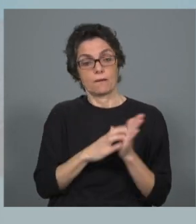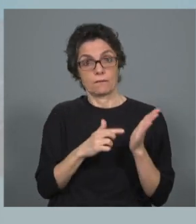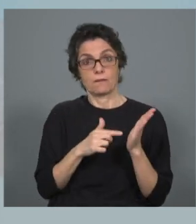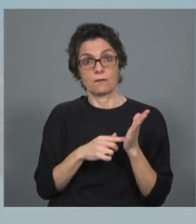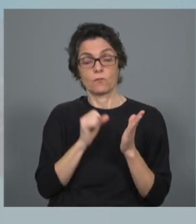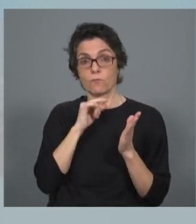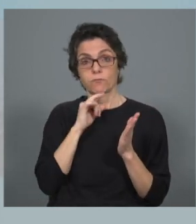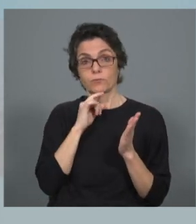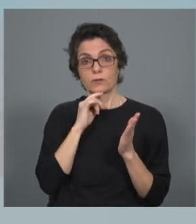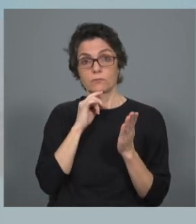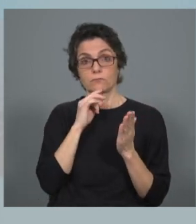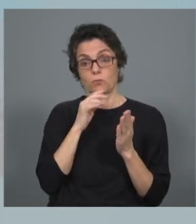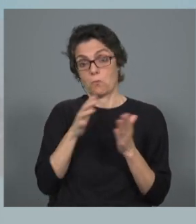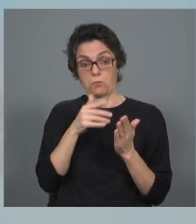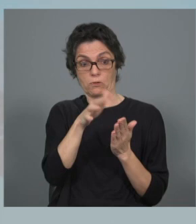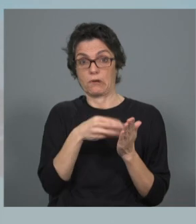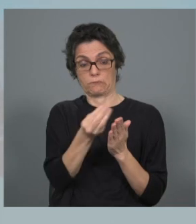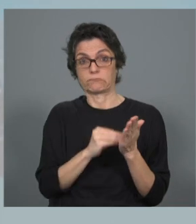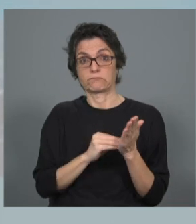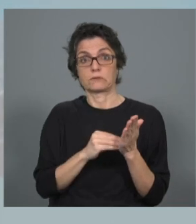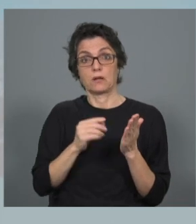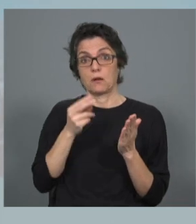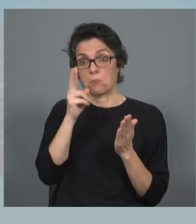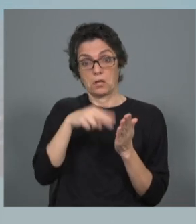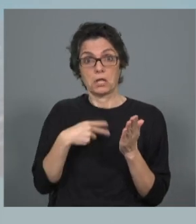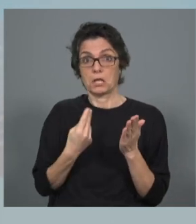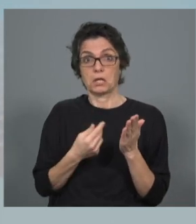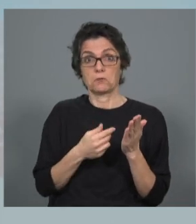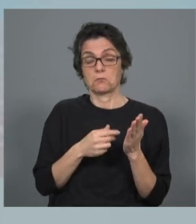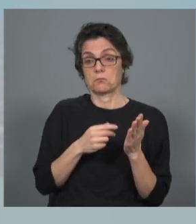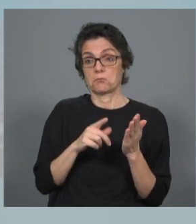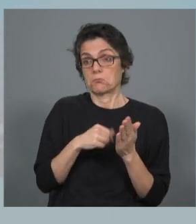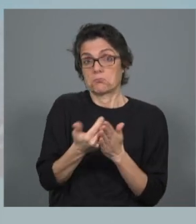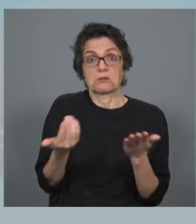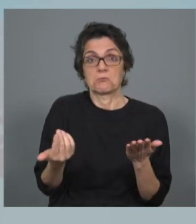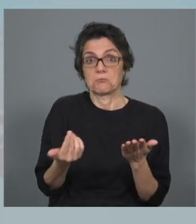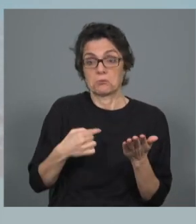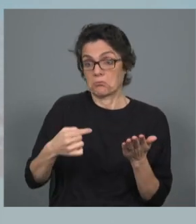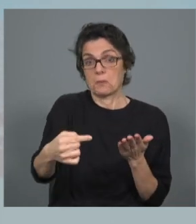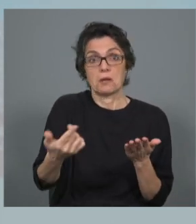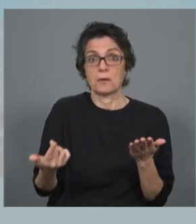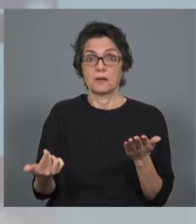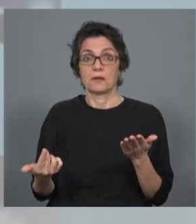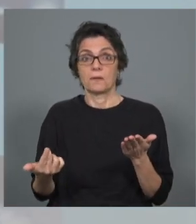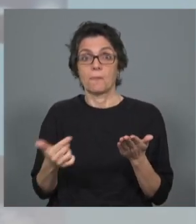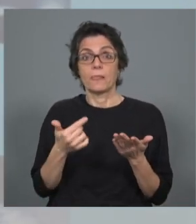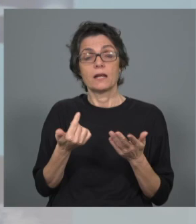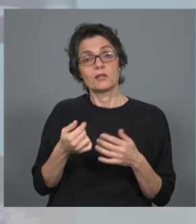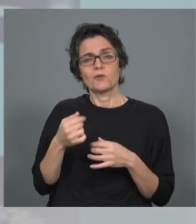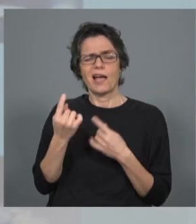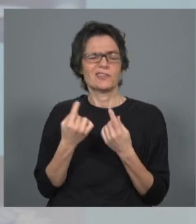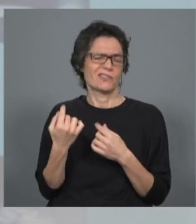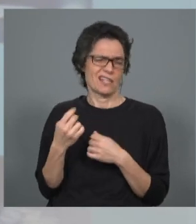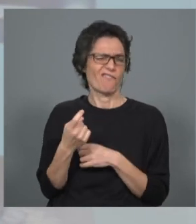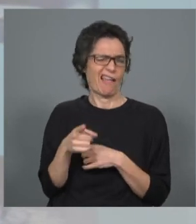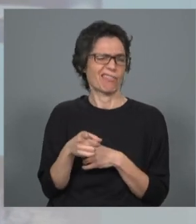textos bíblicos, diria a maioria deles pelo menos, foram escritos para ser lidos de uma ponta à outra, para serem uma obra literária. Esse é um exercício que escasseia, talvez.